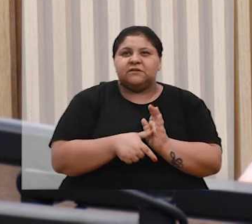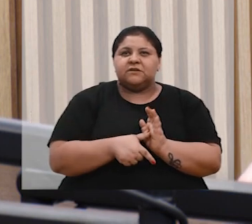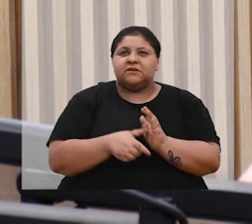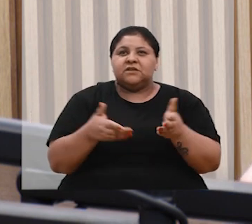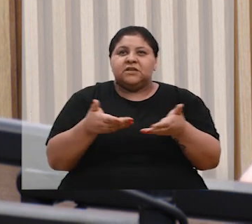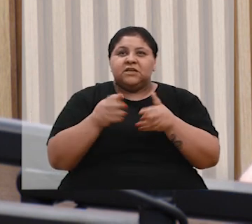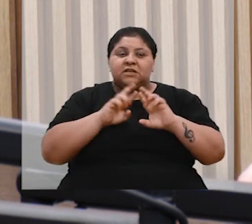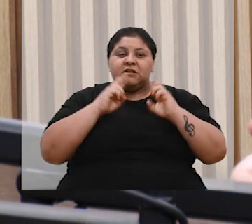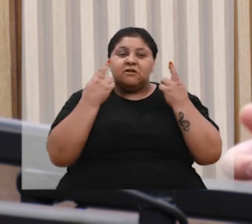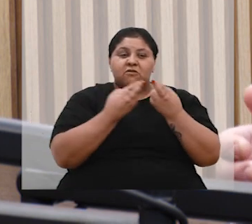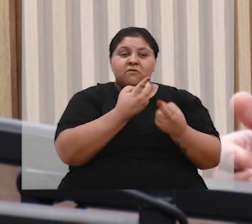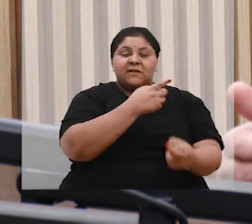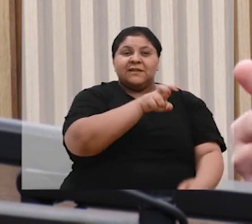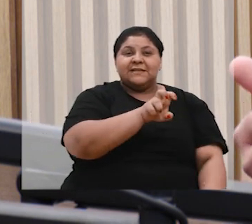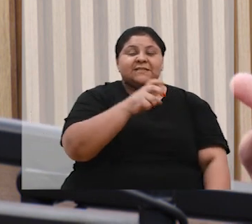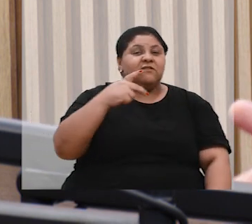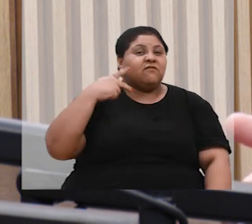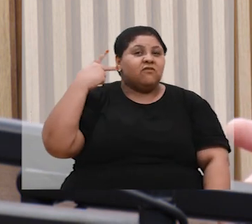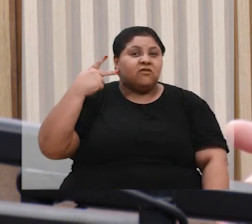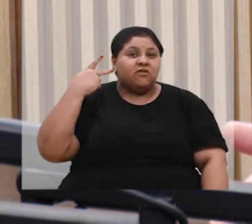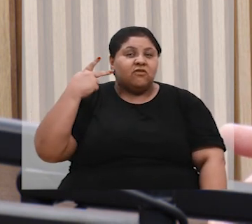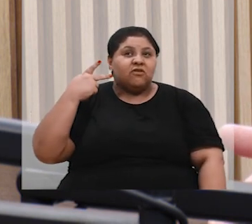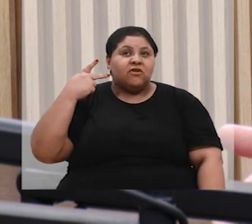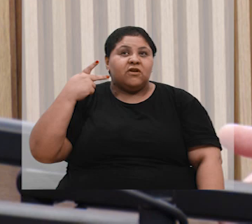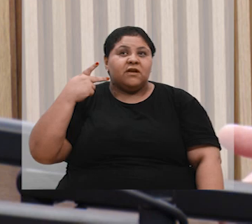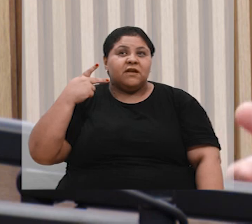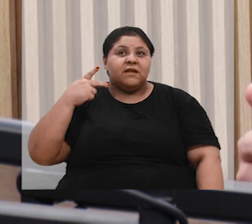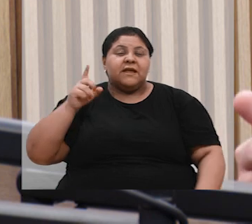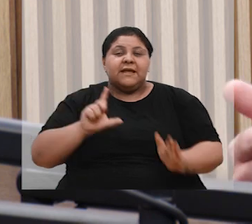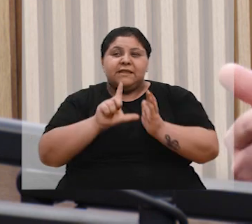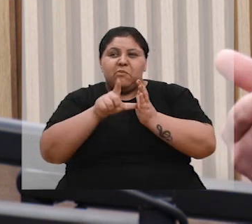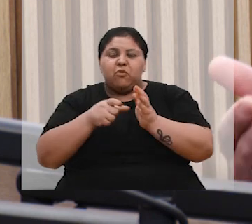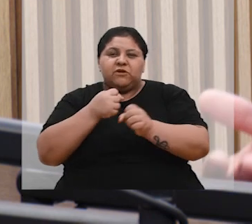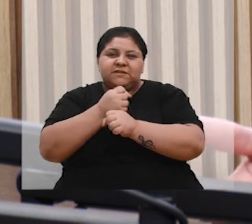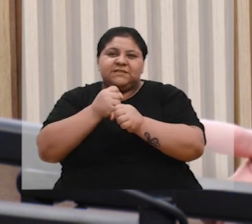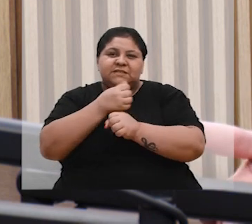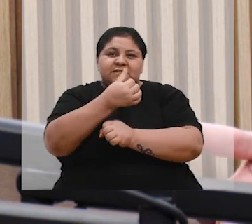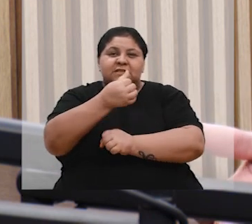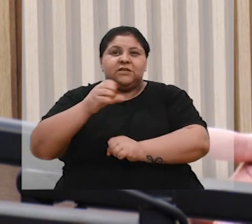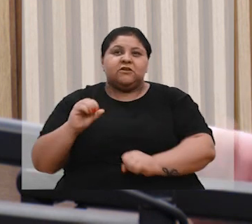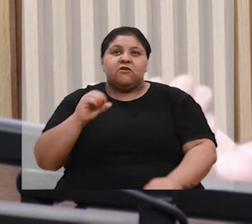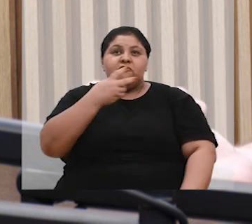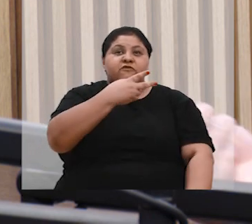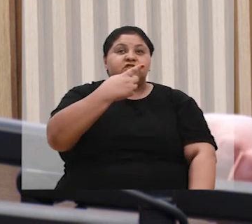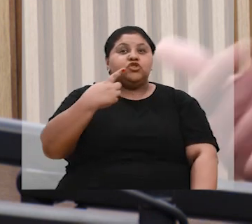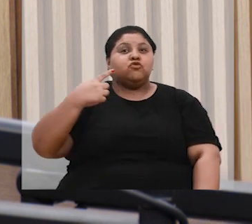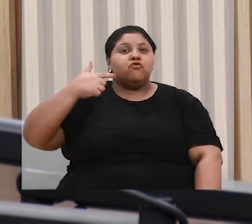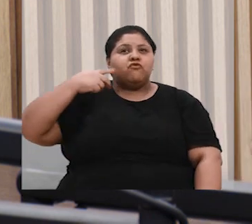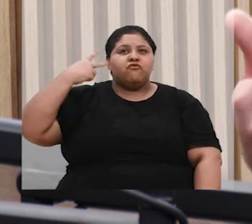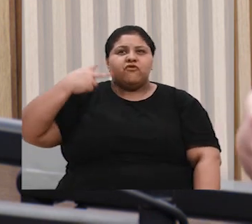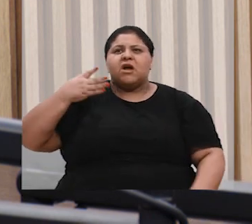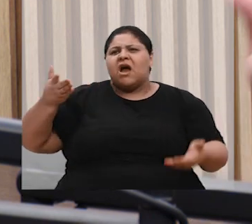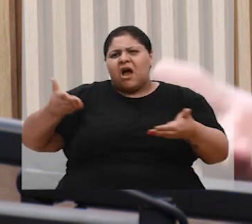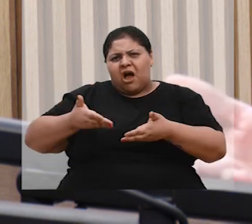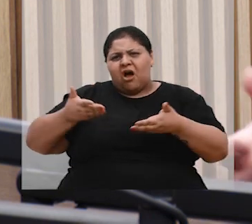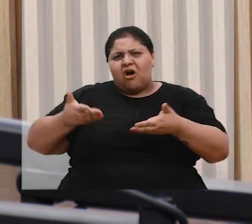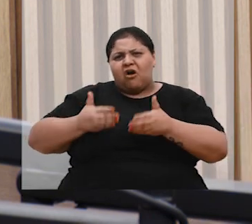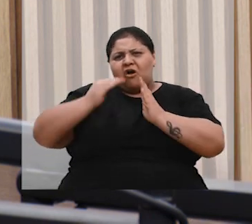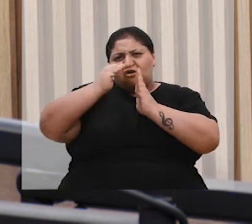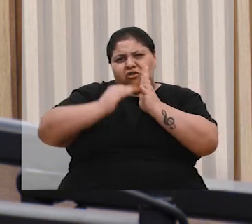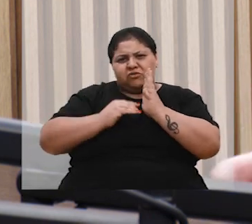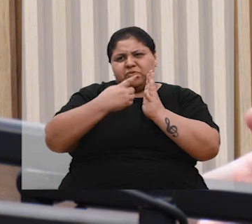reunir 15 vereadores. E a partir dos anos 60, nós vamos reunir 21 vereadores. Depois, agora, recente, a gente baixou para